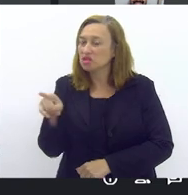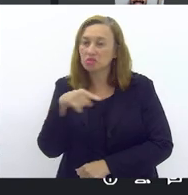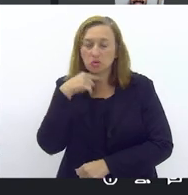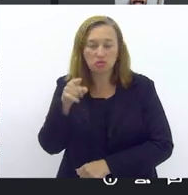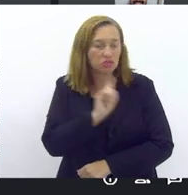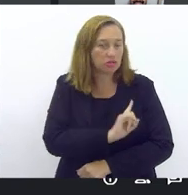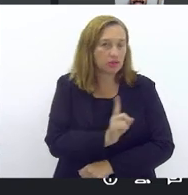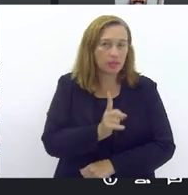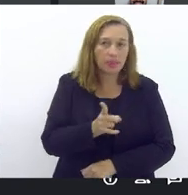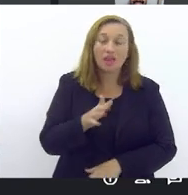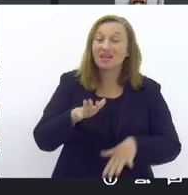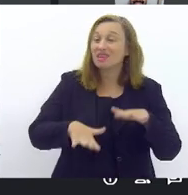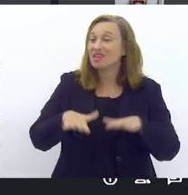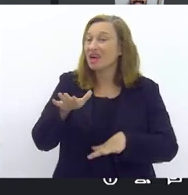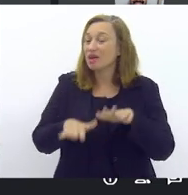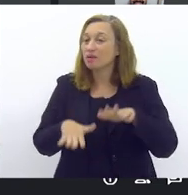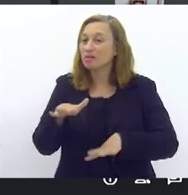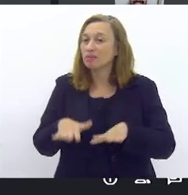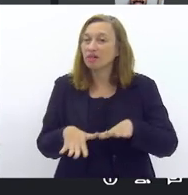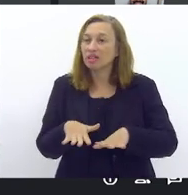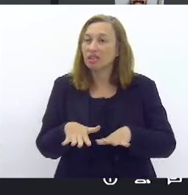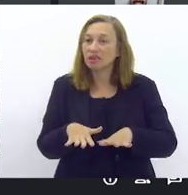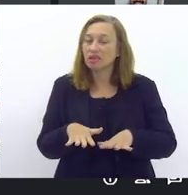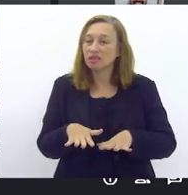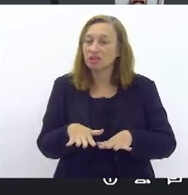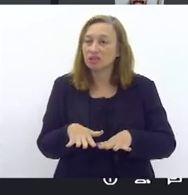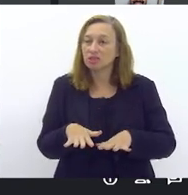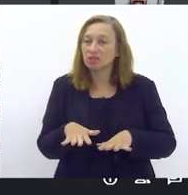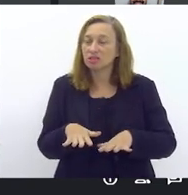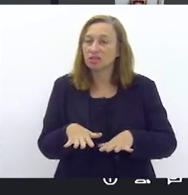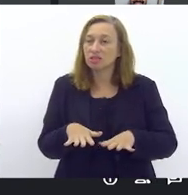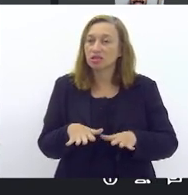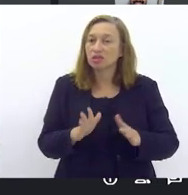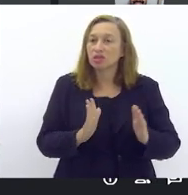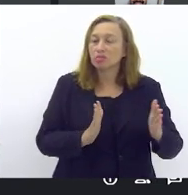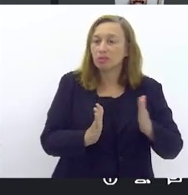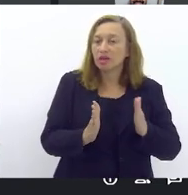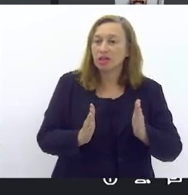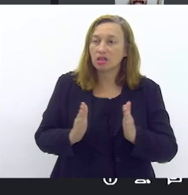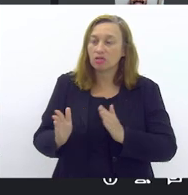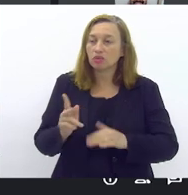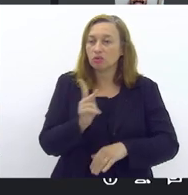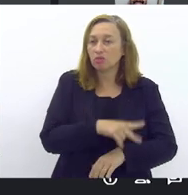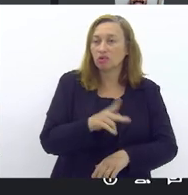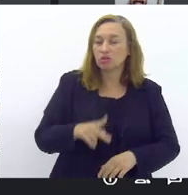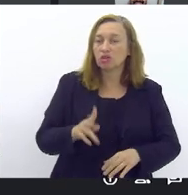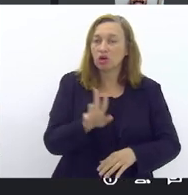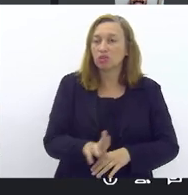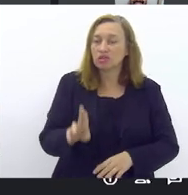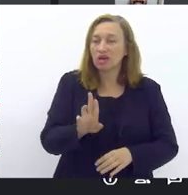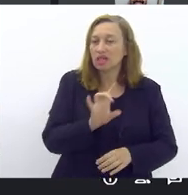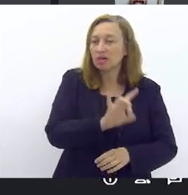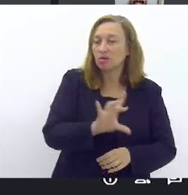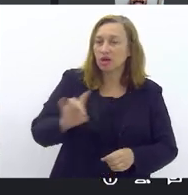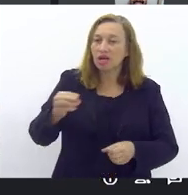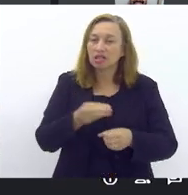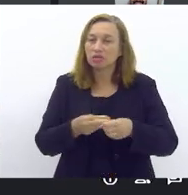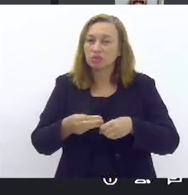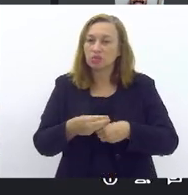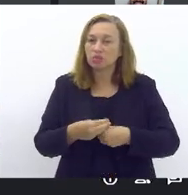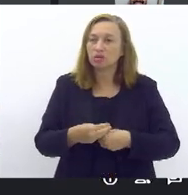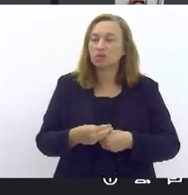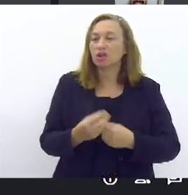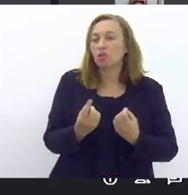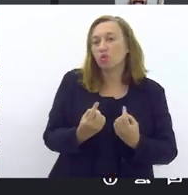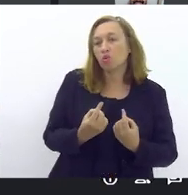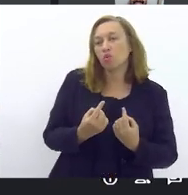dúvidas, independente da nomenclatura que é utilizada por cada município, como forma, inclusive, de uma